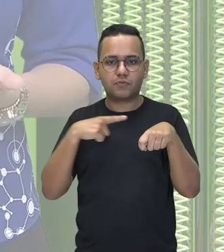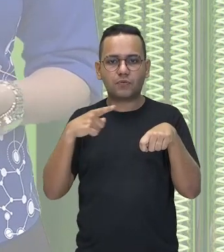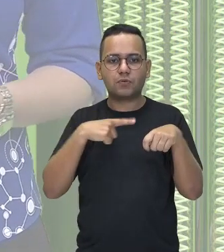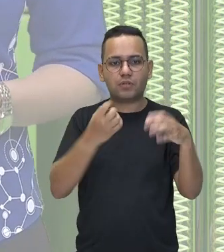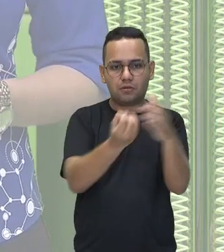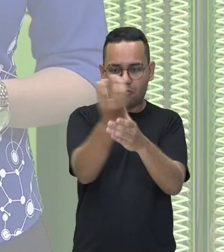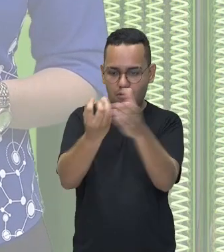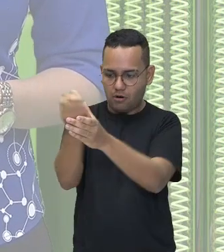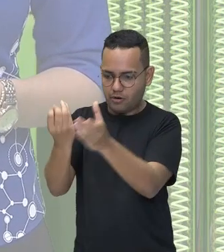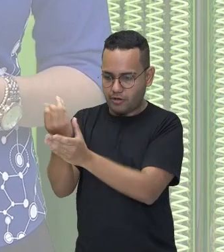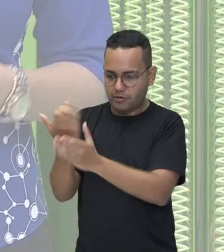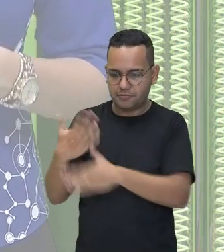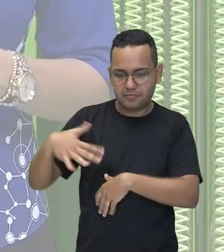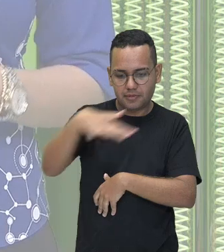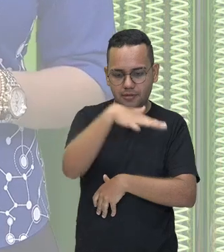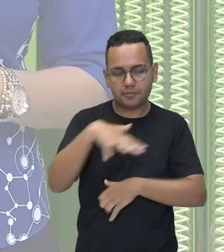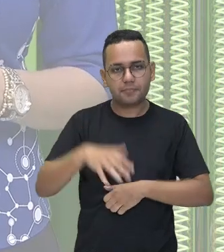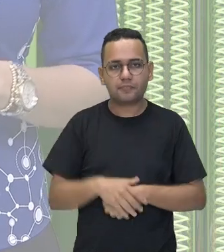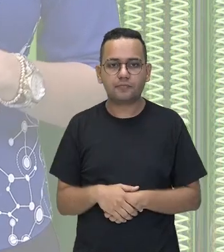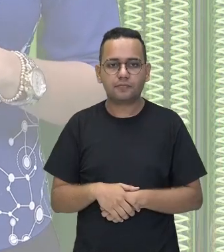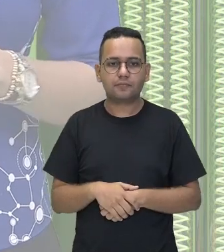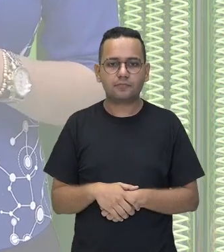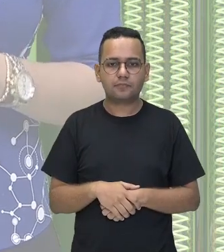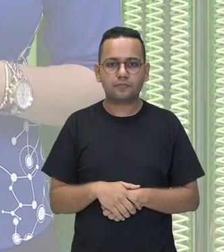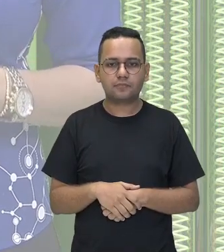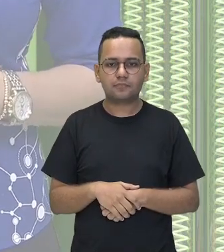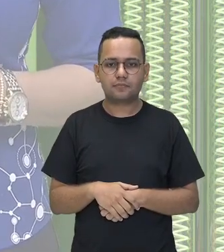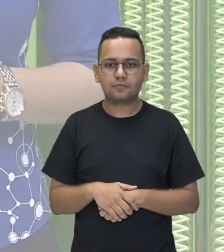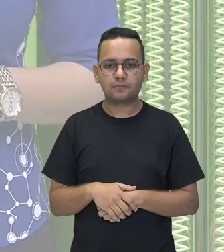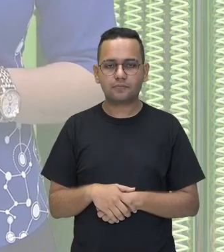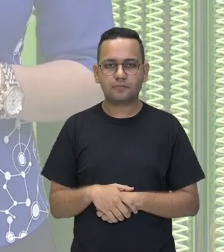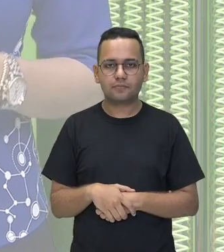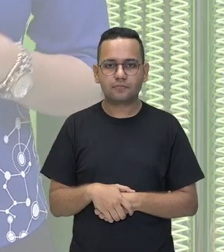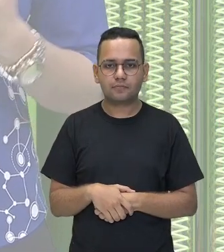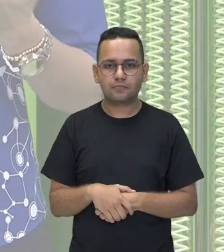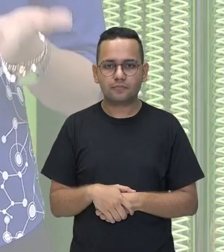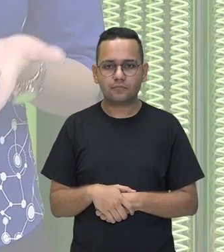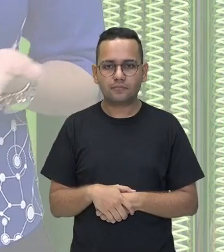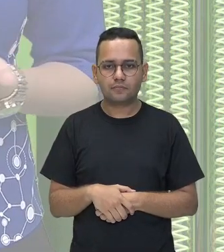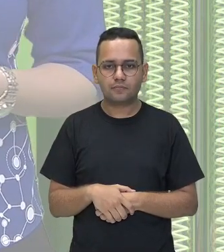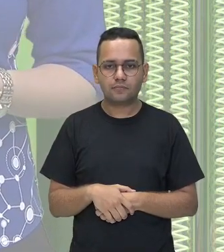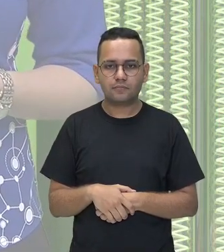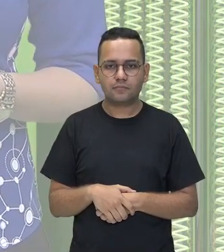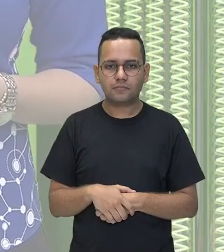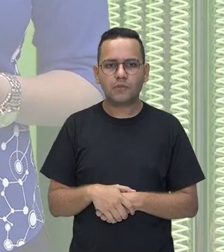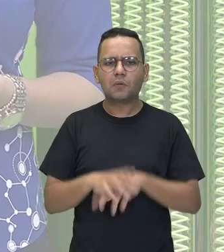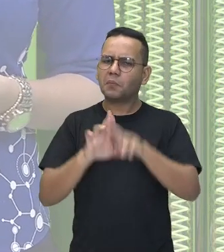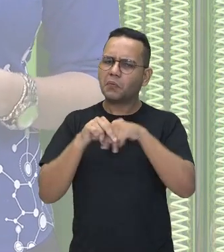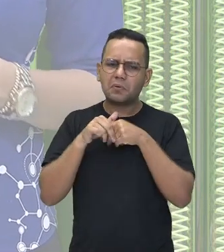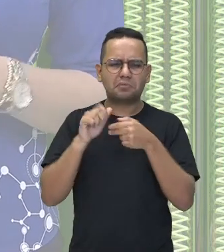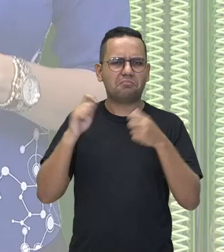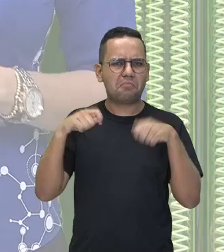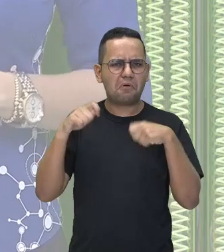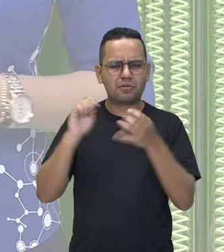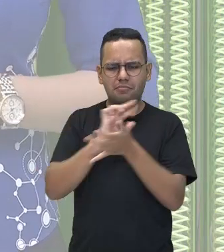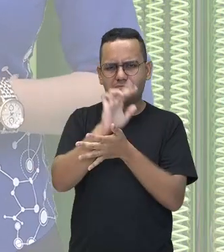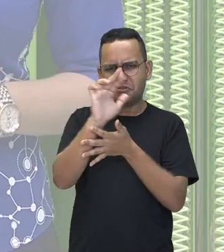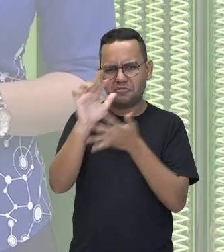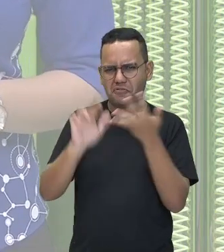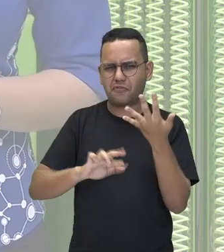novas áreas. E essa dispersão pode ser feita por vários animais, né? Como a gente